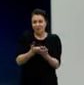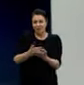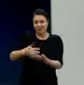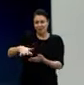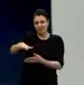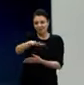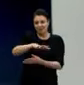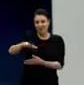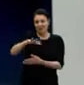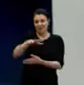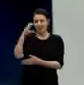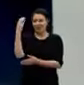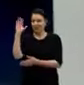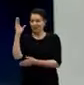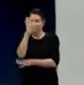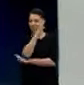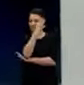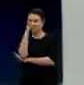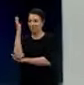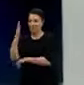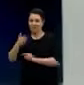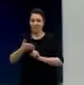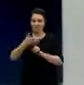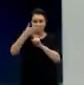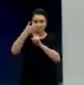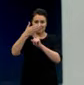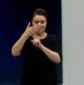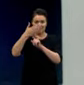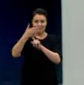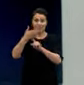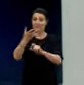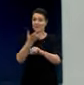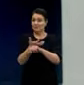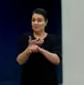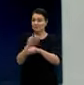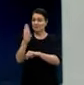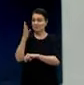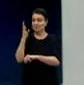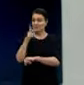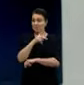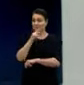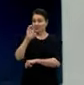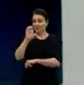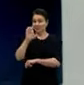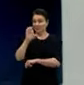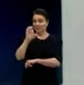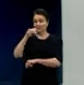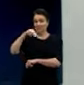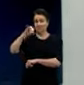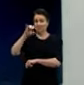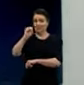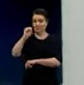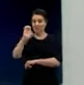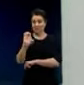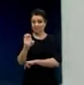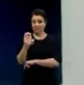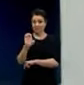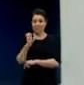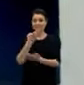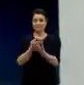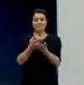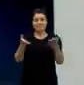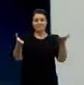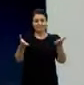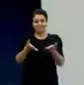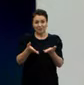suas tecnologias. A aula é Biologia e o meu nome é Helenise Pereira. Bom, na aula de hoje